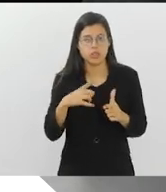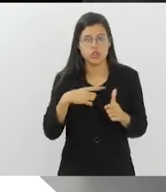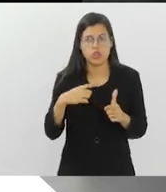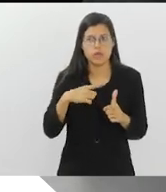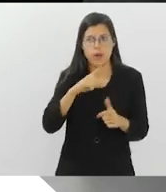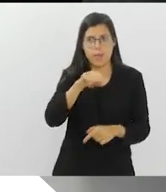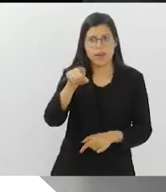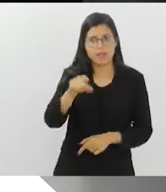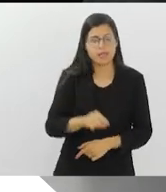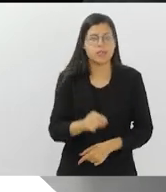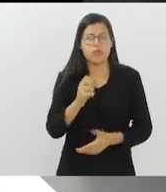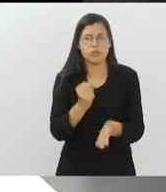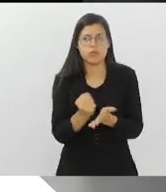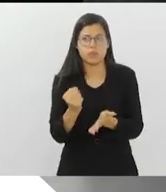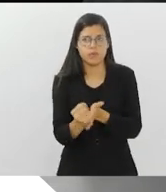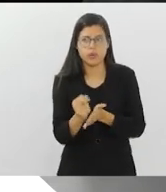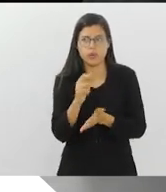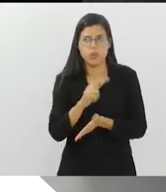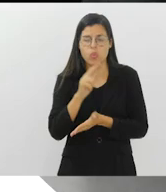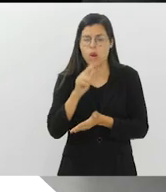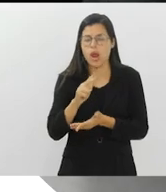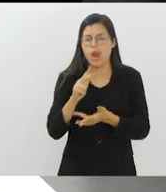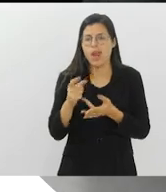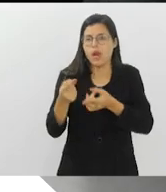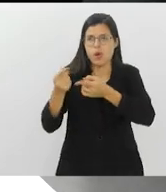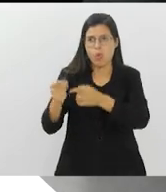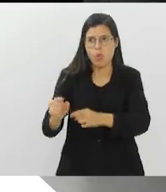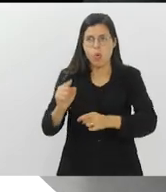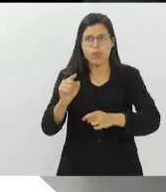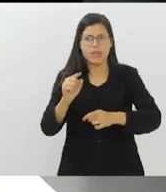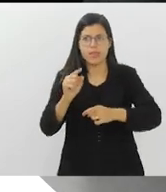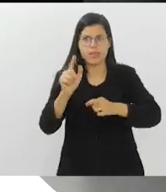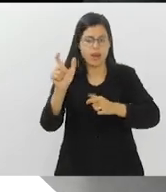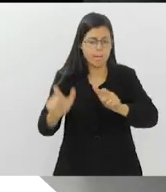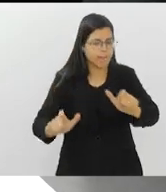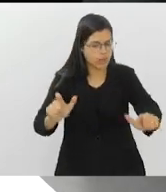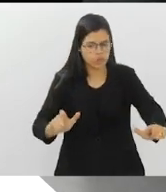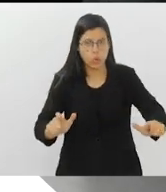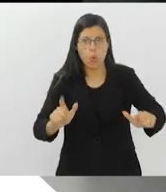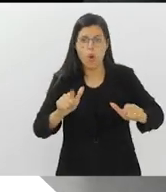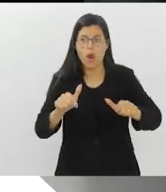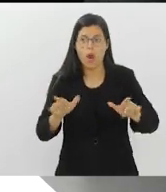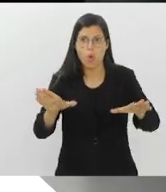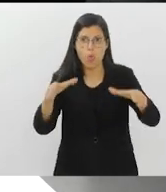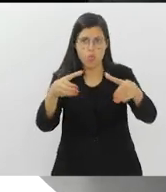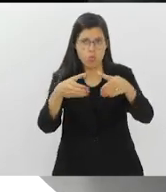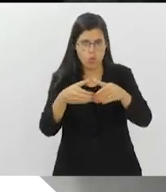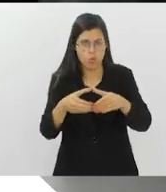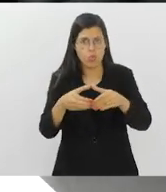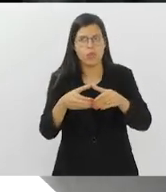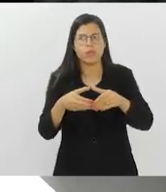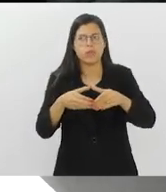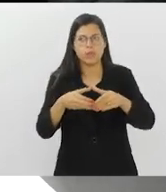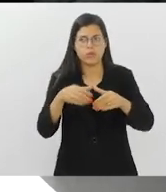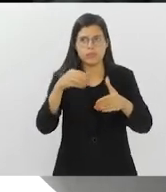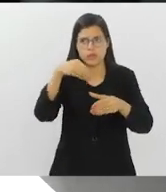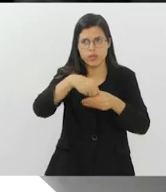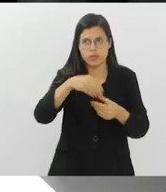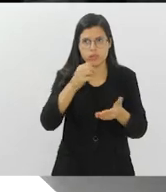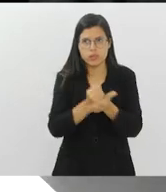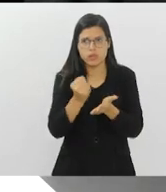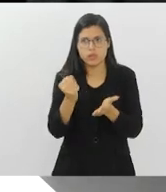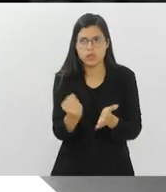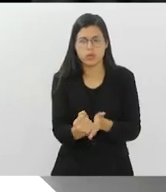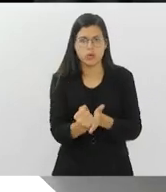não há uma rescisão especificamente contra A, B ou C, ou seja, é um grupo que faz parte daquele contrato que se